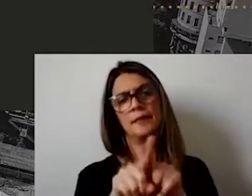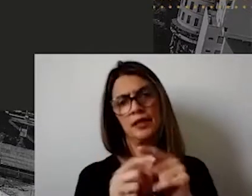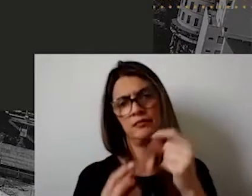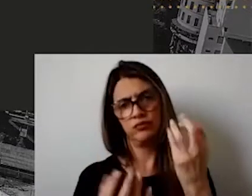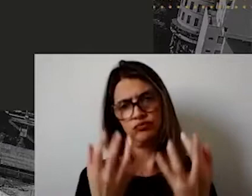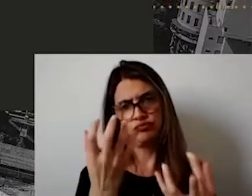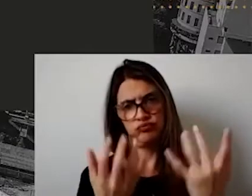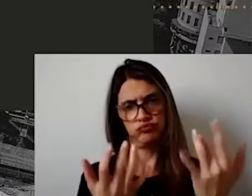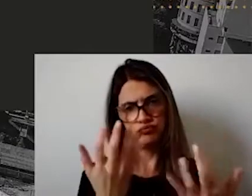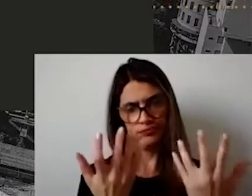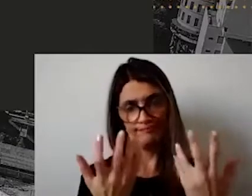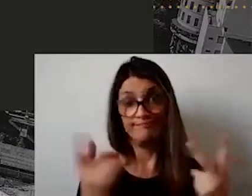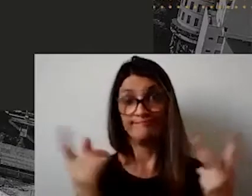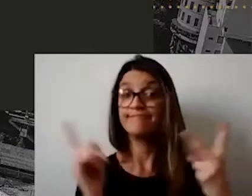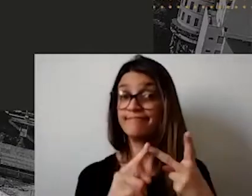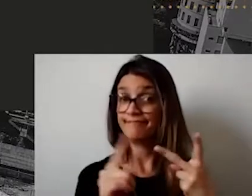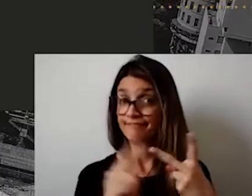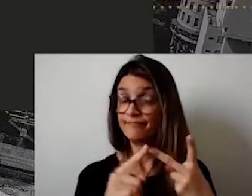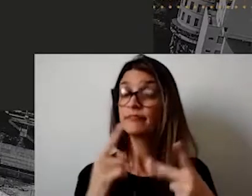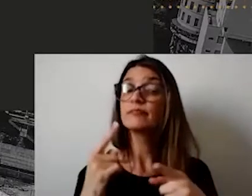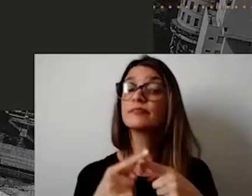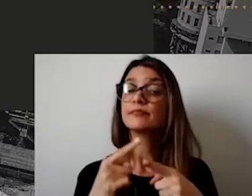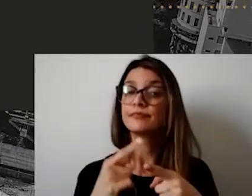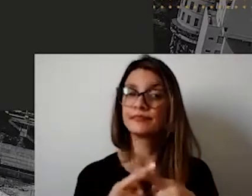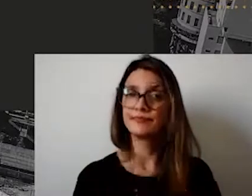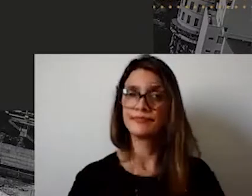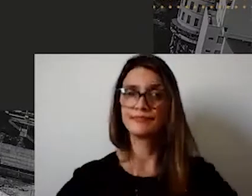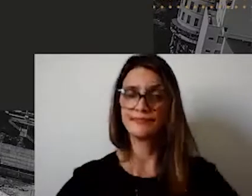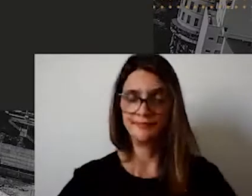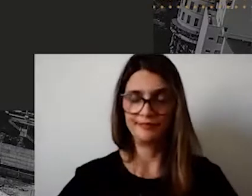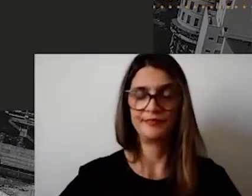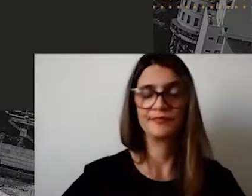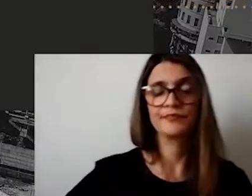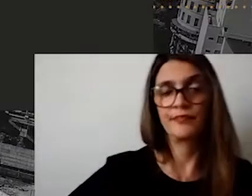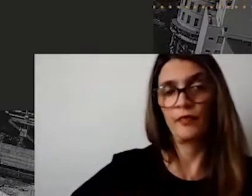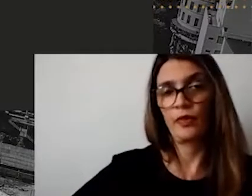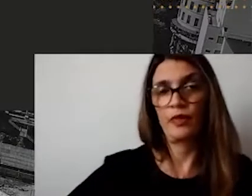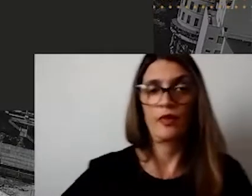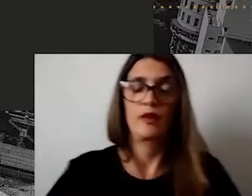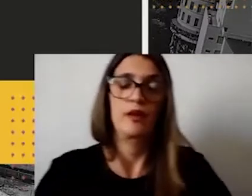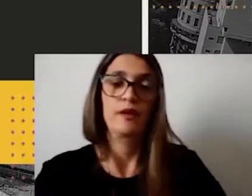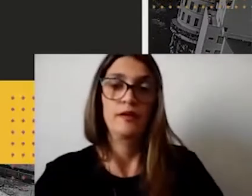E segundo, porque nós somos,